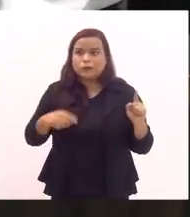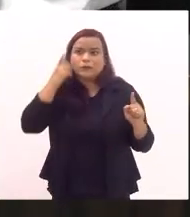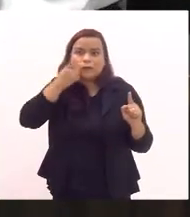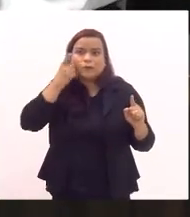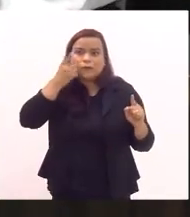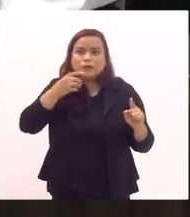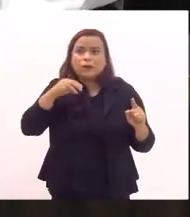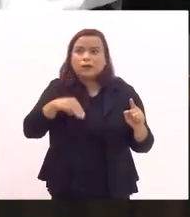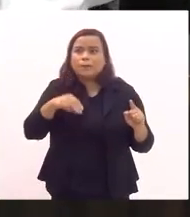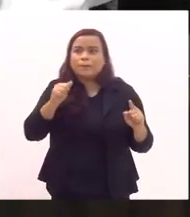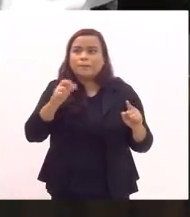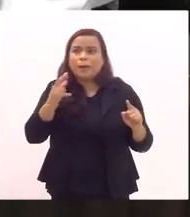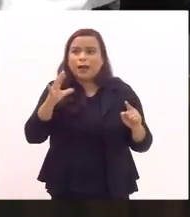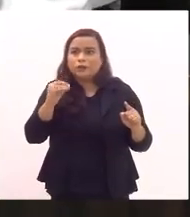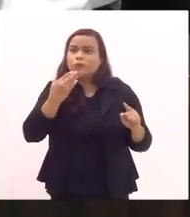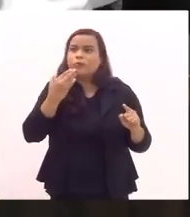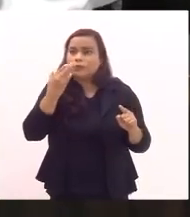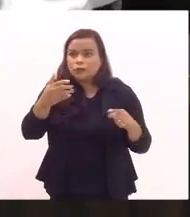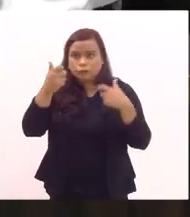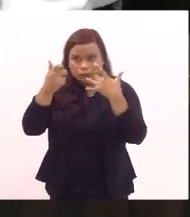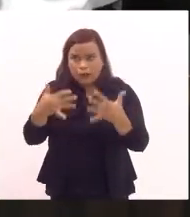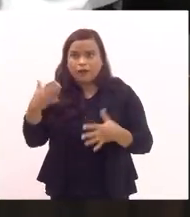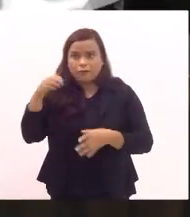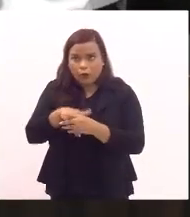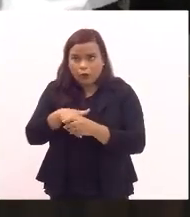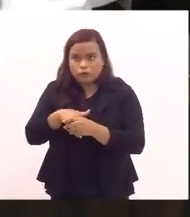pediu para declaração de voto e